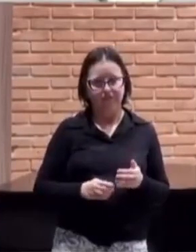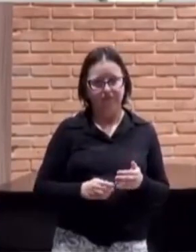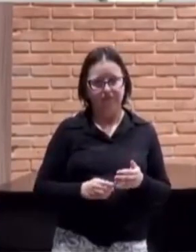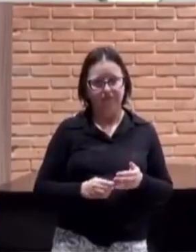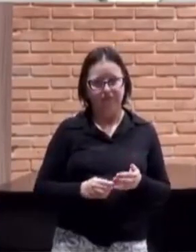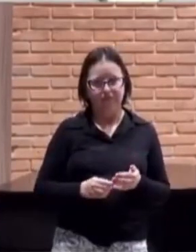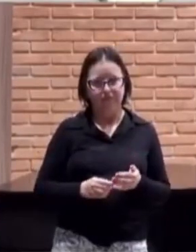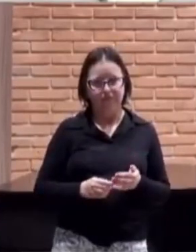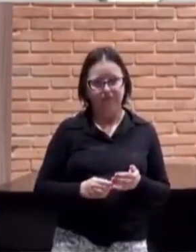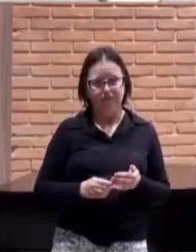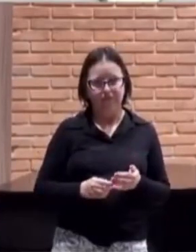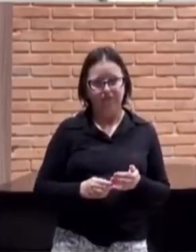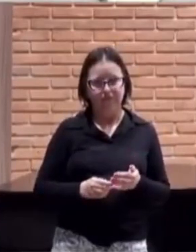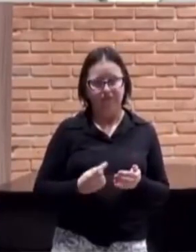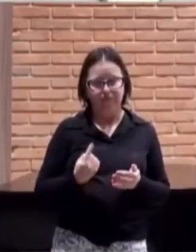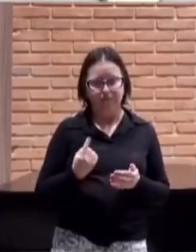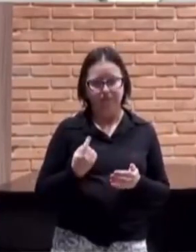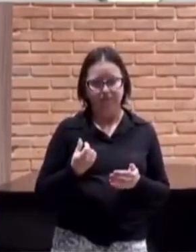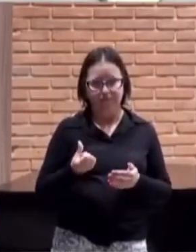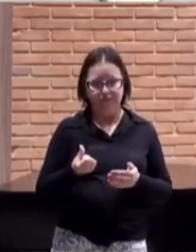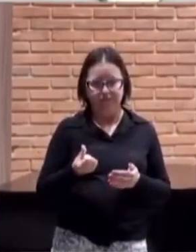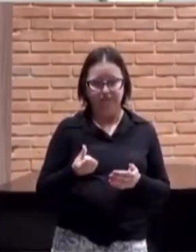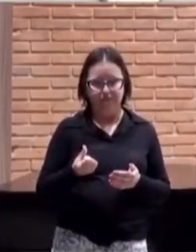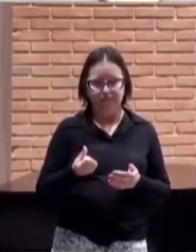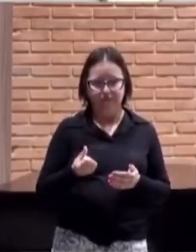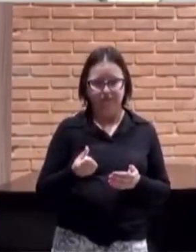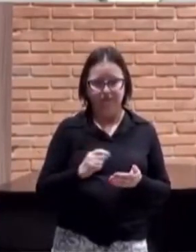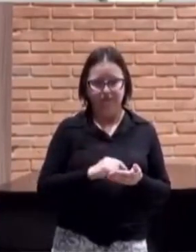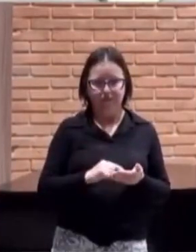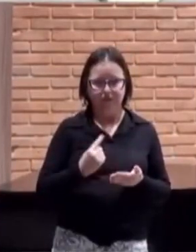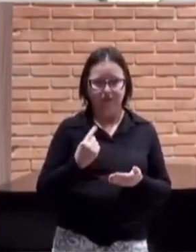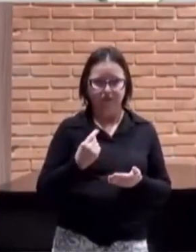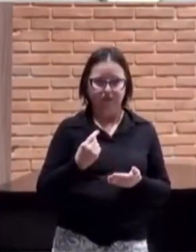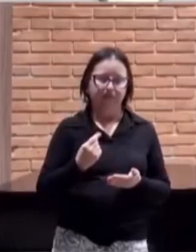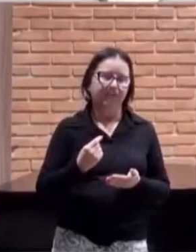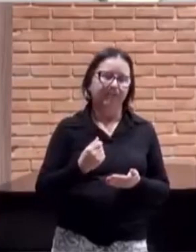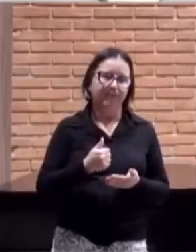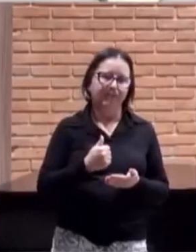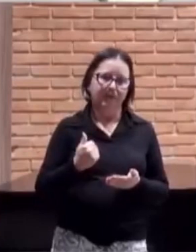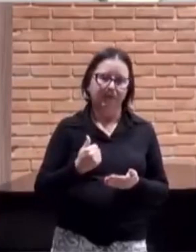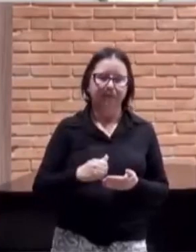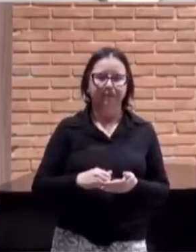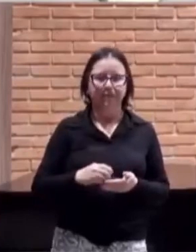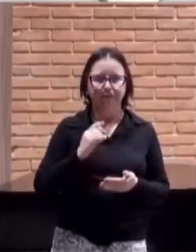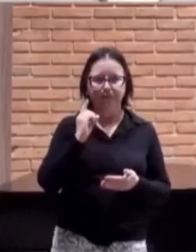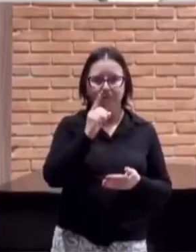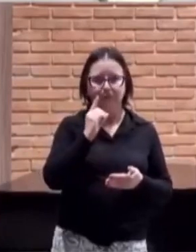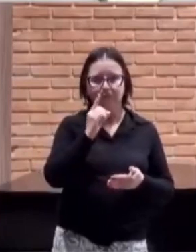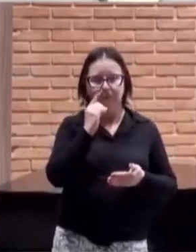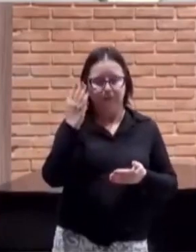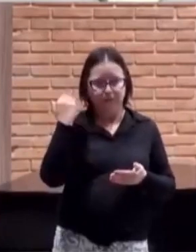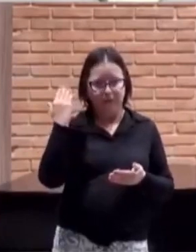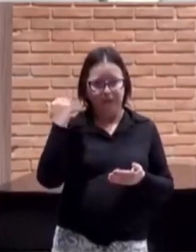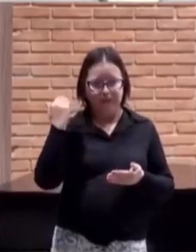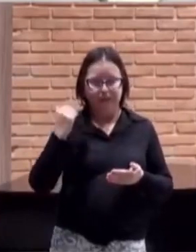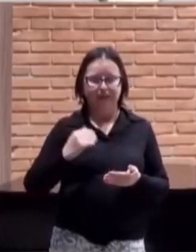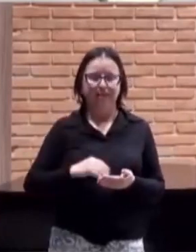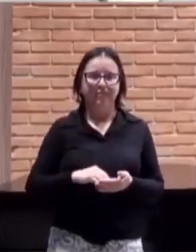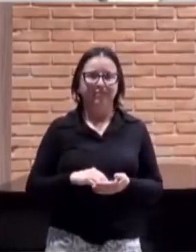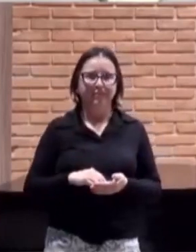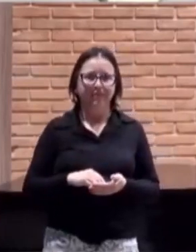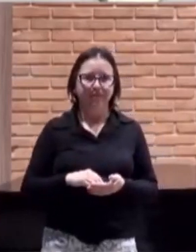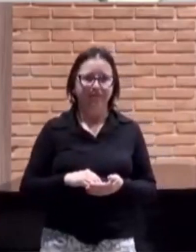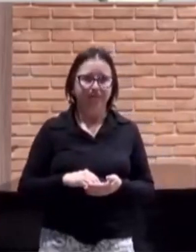capítulo 16, de 1 a 11. Domingo passado, eu vou falar aqui porque